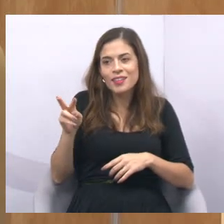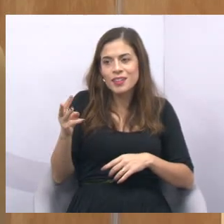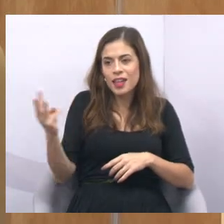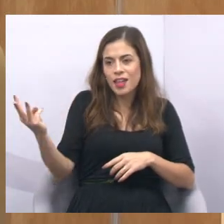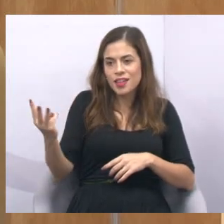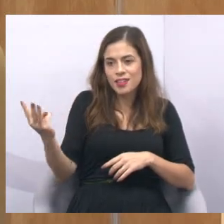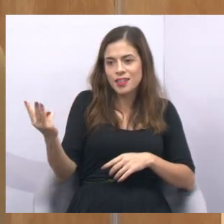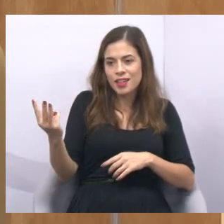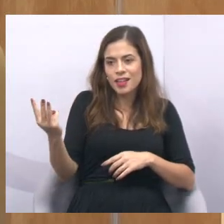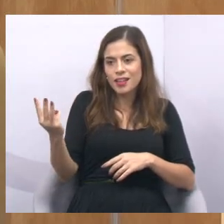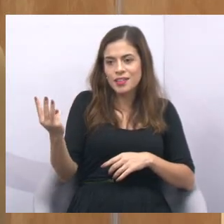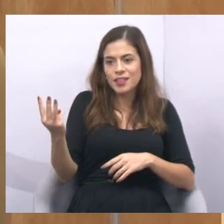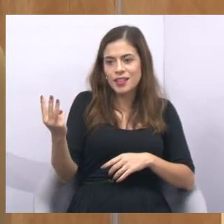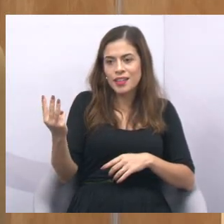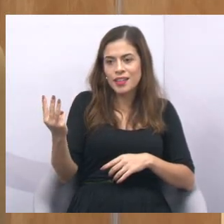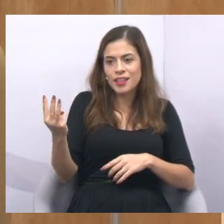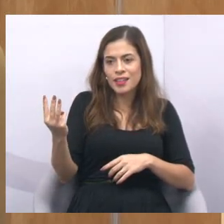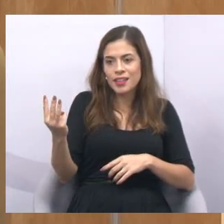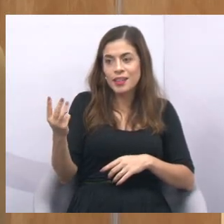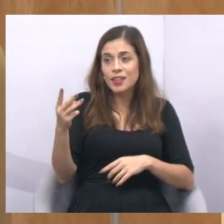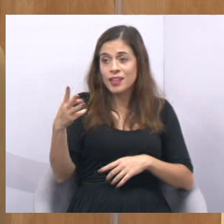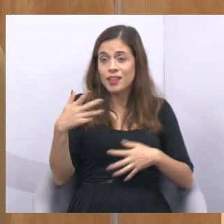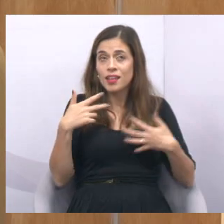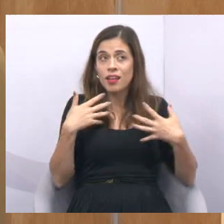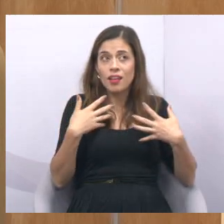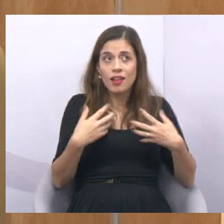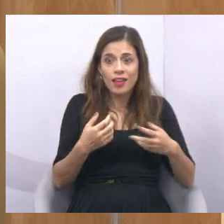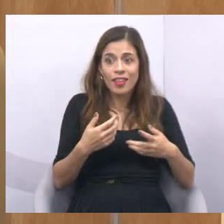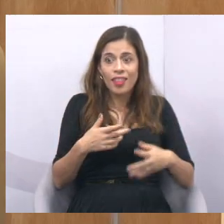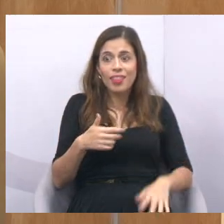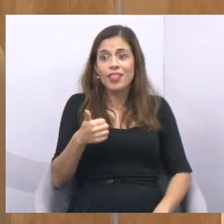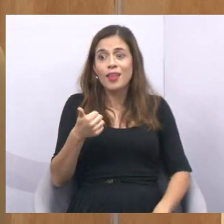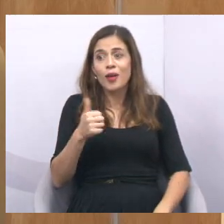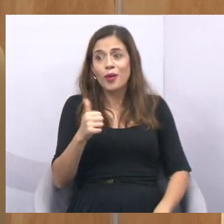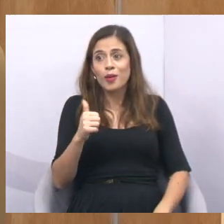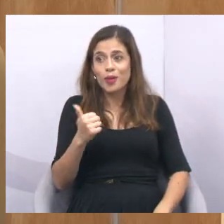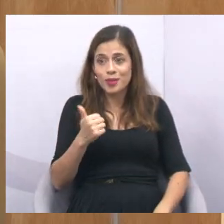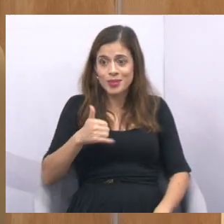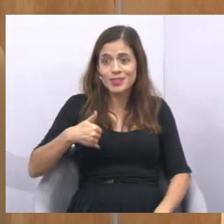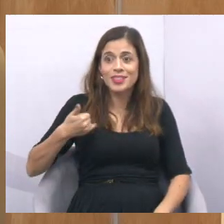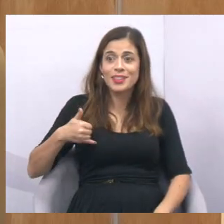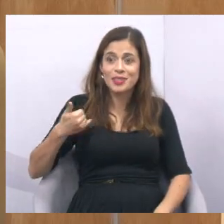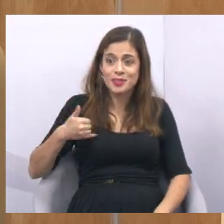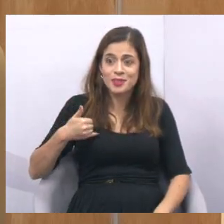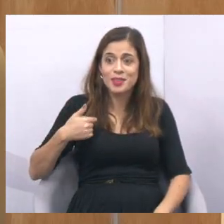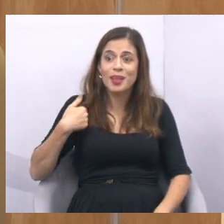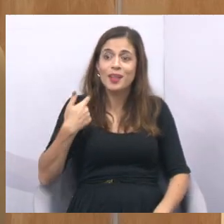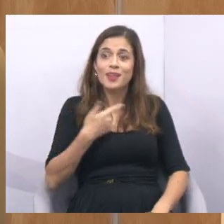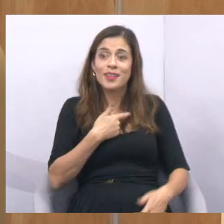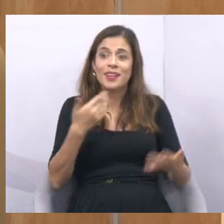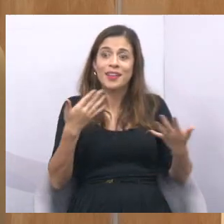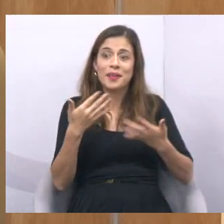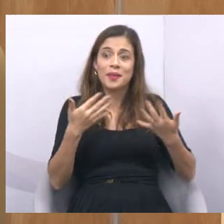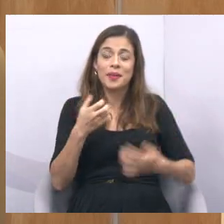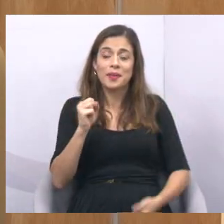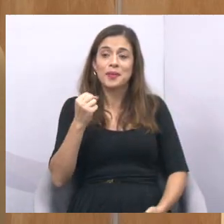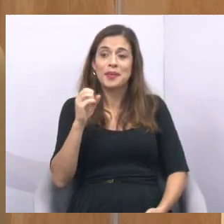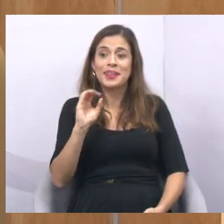3 aqui, que eu aguento esses 3 desde 11, 12 anos, tá? Nós estamos com 80, vocês imaginam